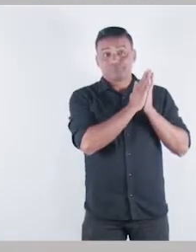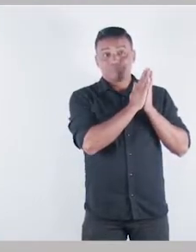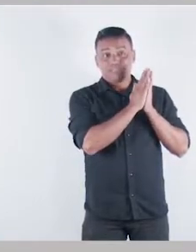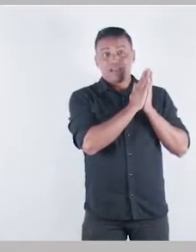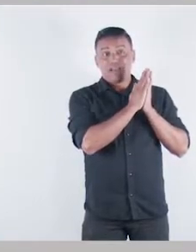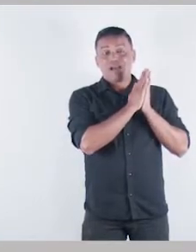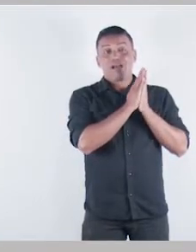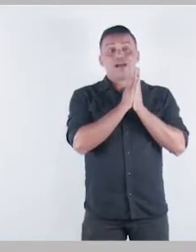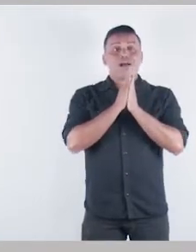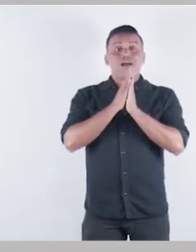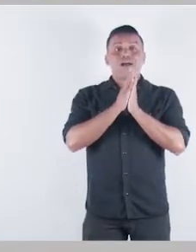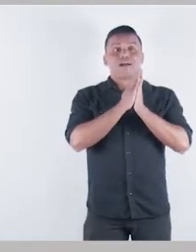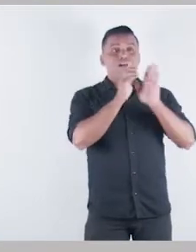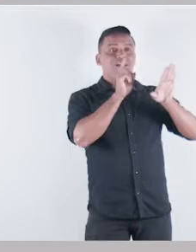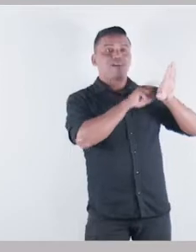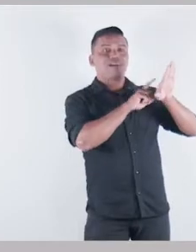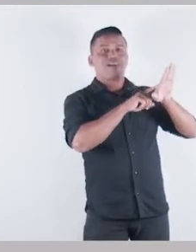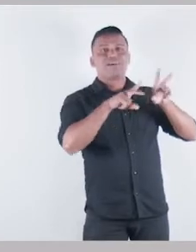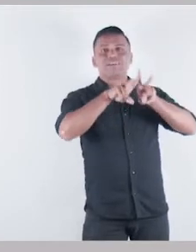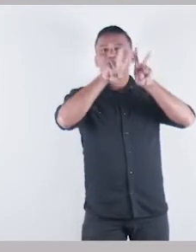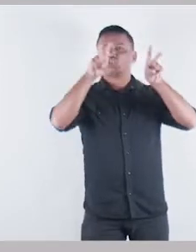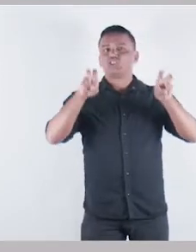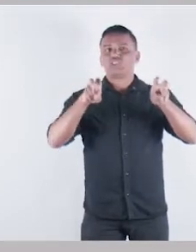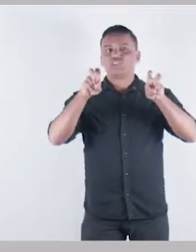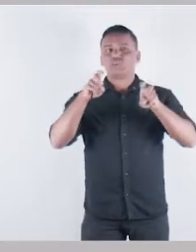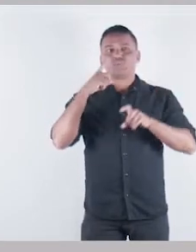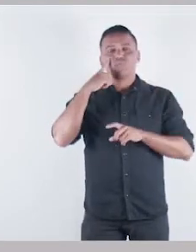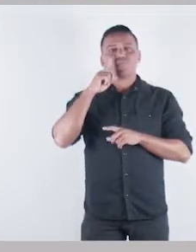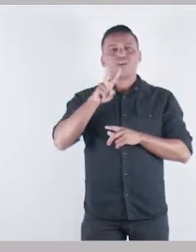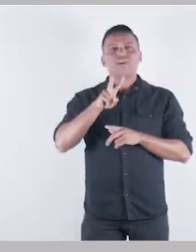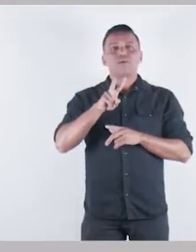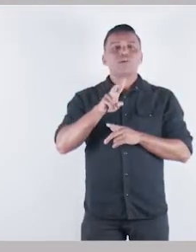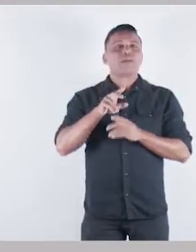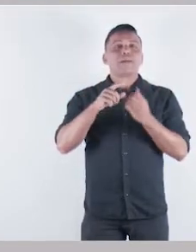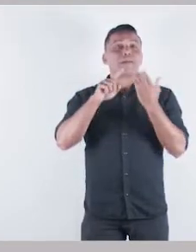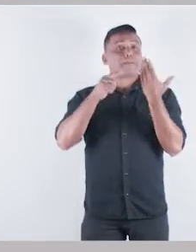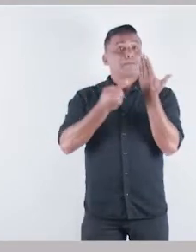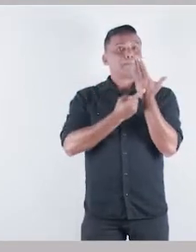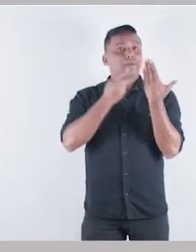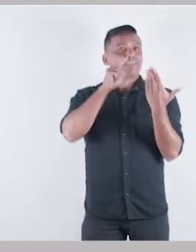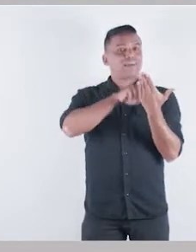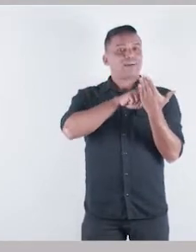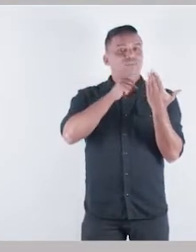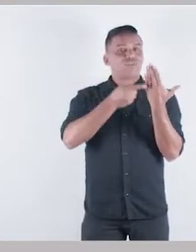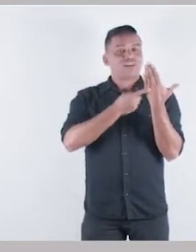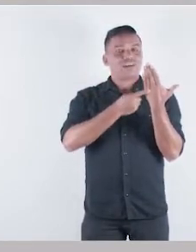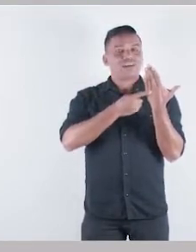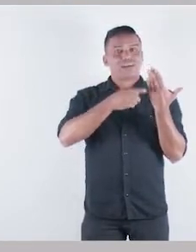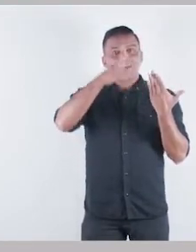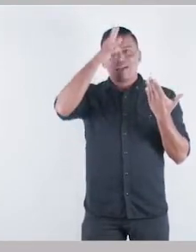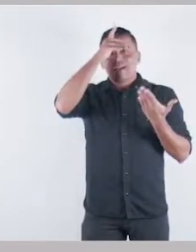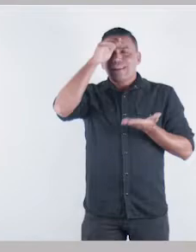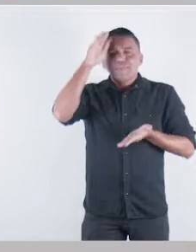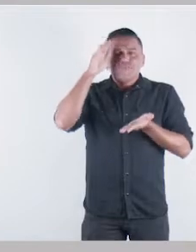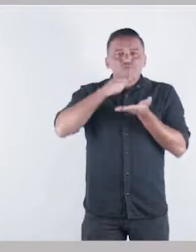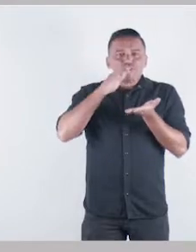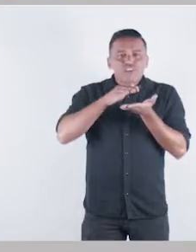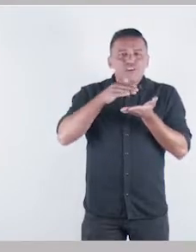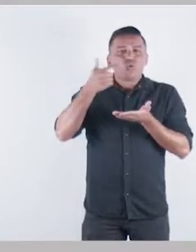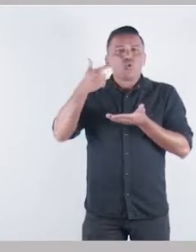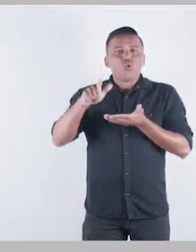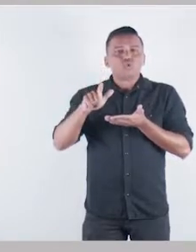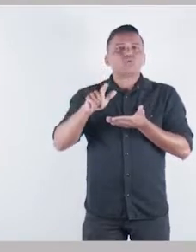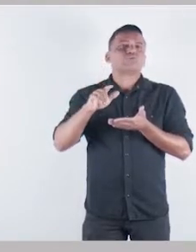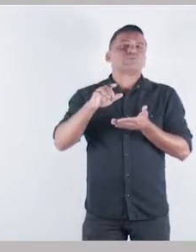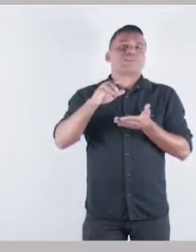um título que a gente percebe-se, né, que é uma tremenda de uma metáfora, A Galinha Garnizé e Outros Eusébios de Queiroz. Por